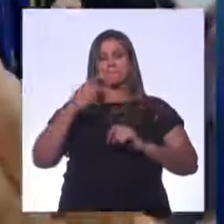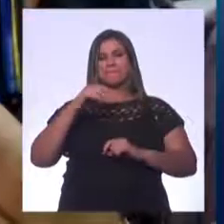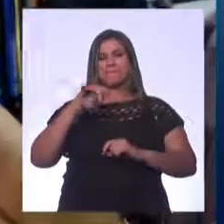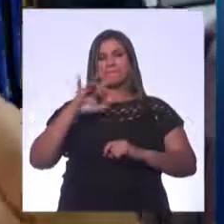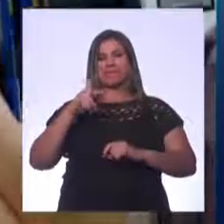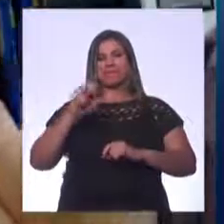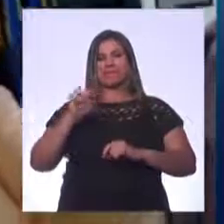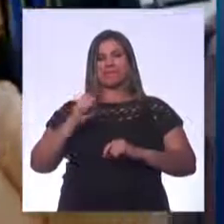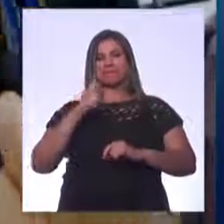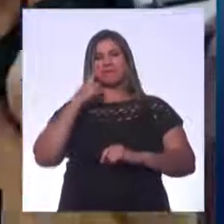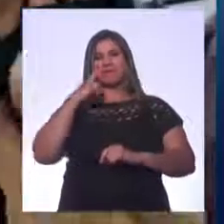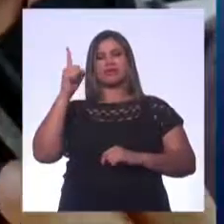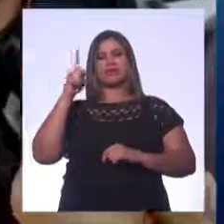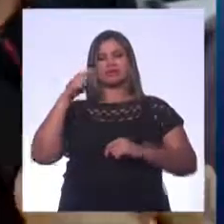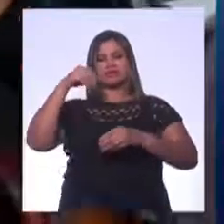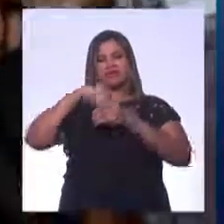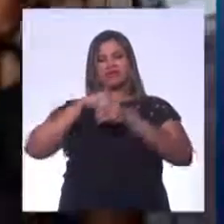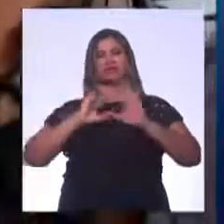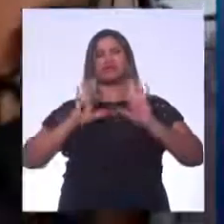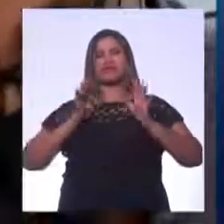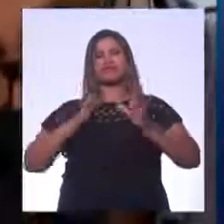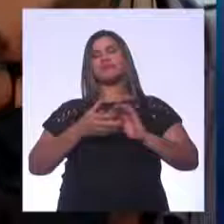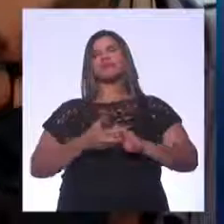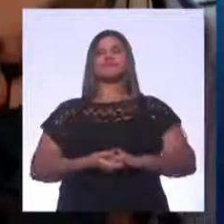já coloquei até as pilhas já,